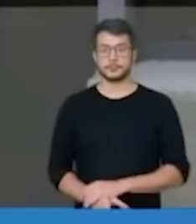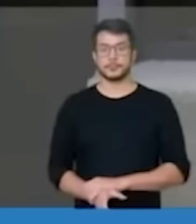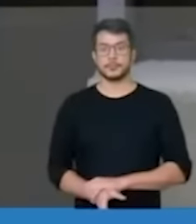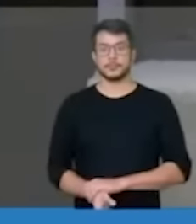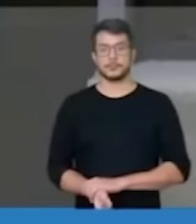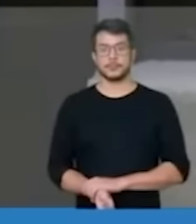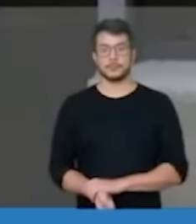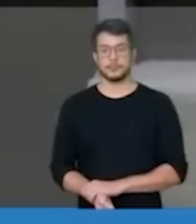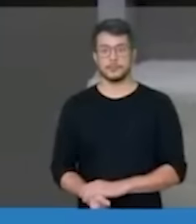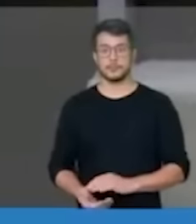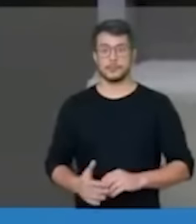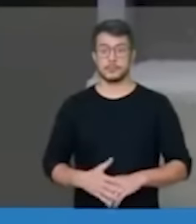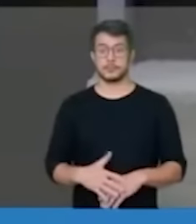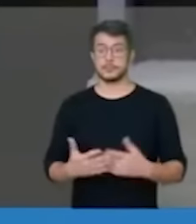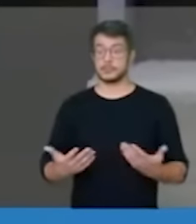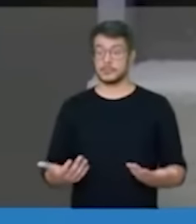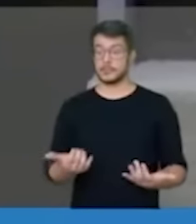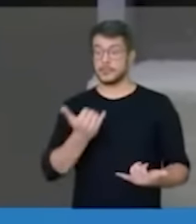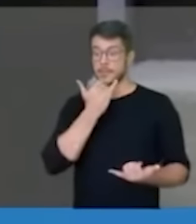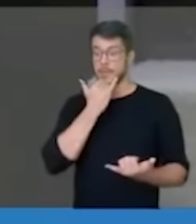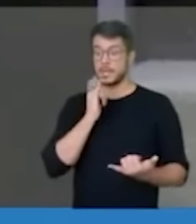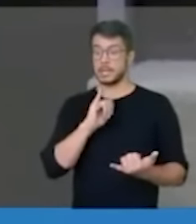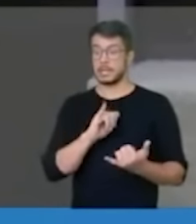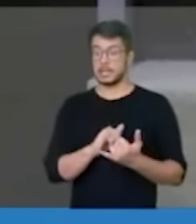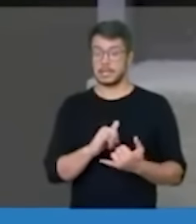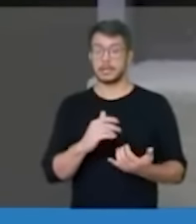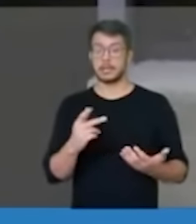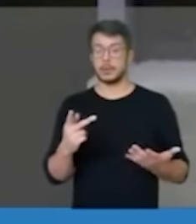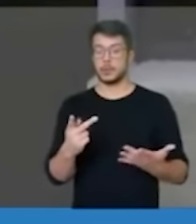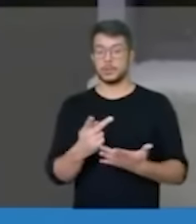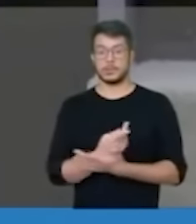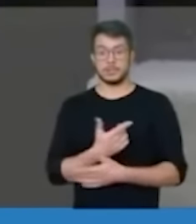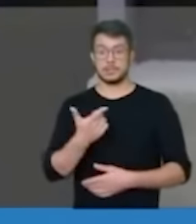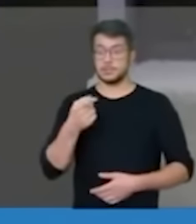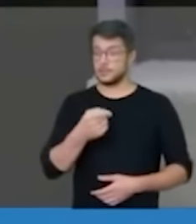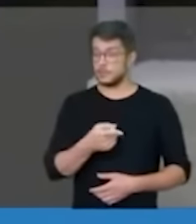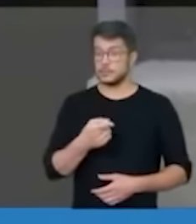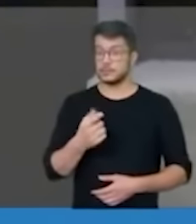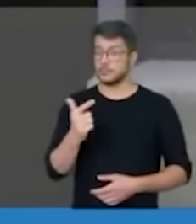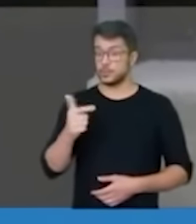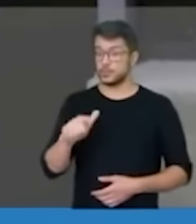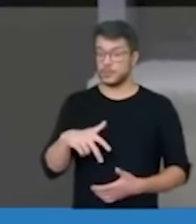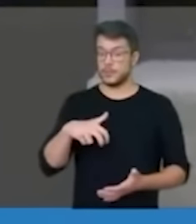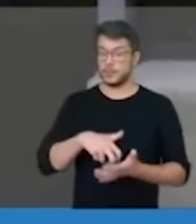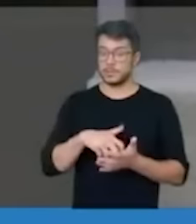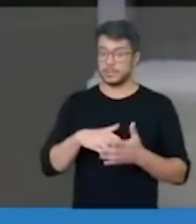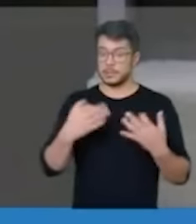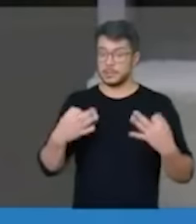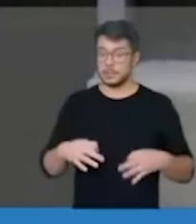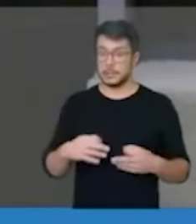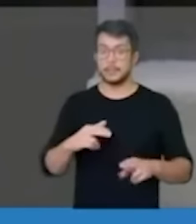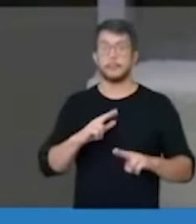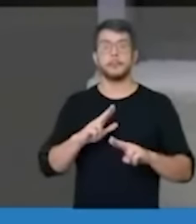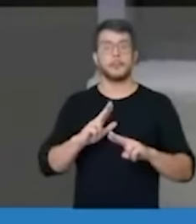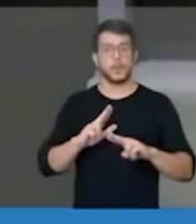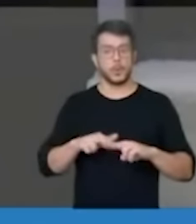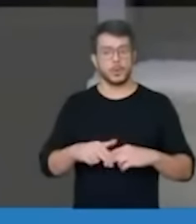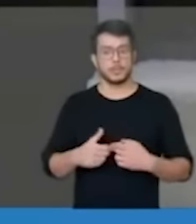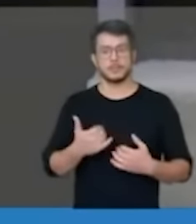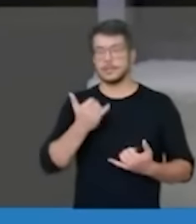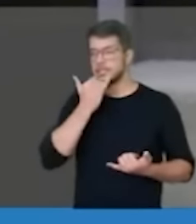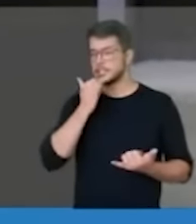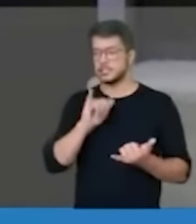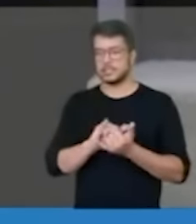devida aos assassinos, e aí a gente vê se repetir novamente essas tentativas. Então, para vocês, é sem